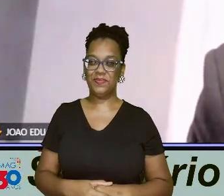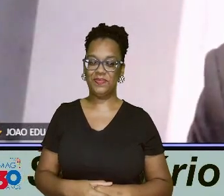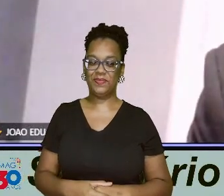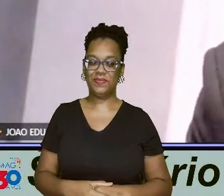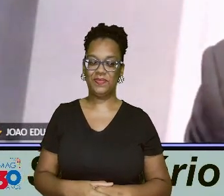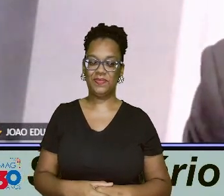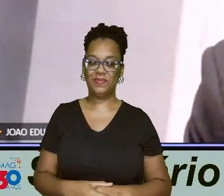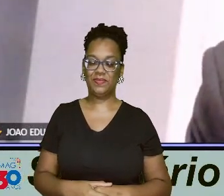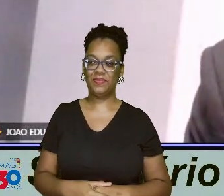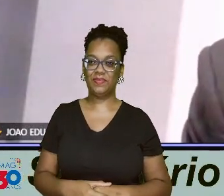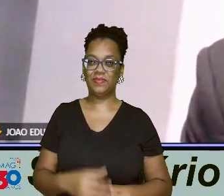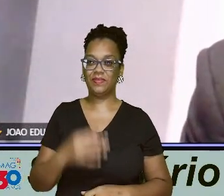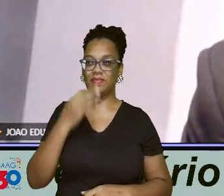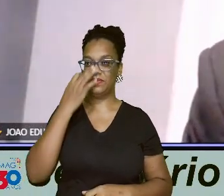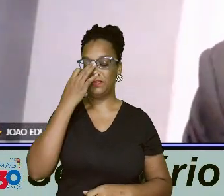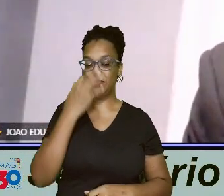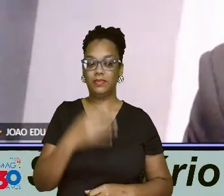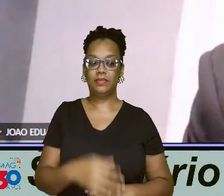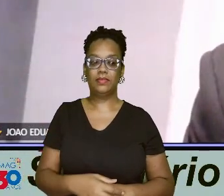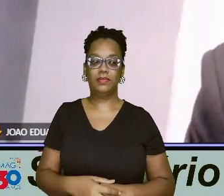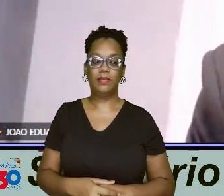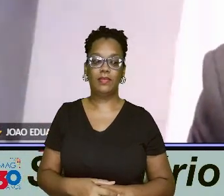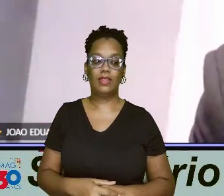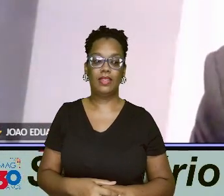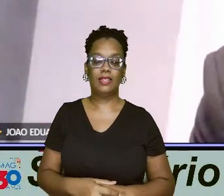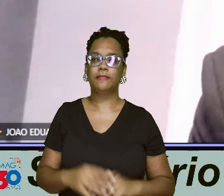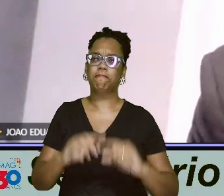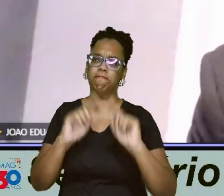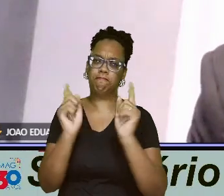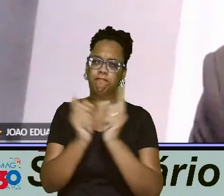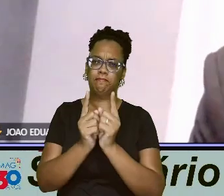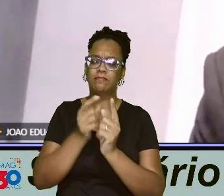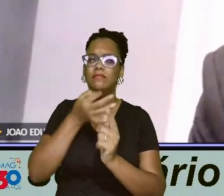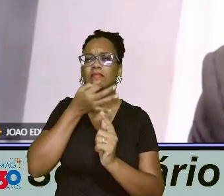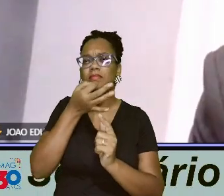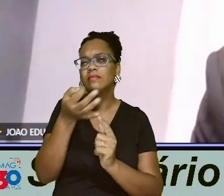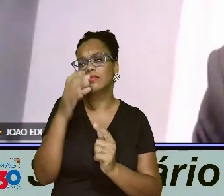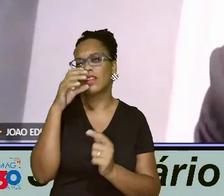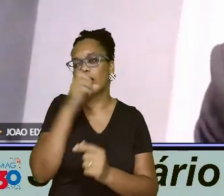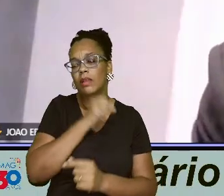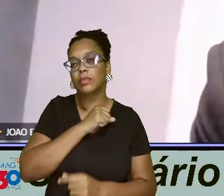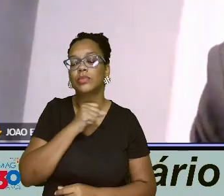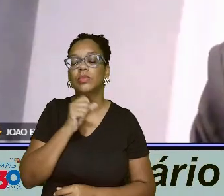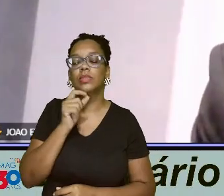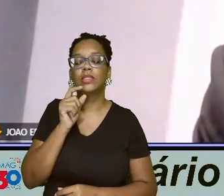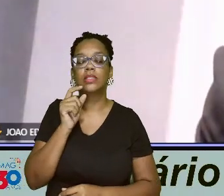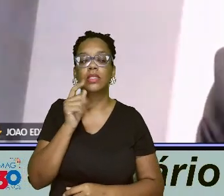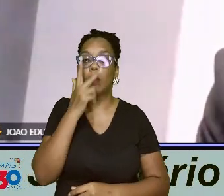embaixo do blazer. Só uma observação rápida, que acho que